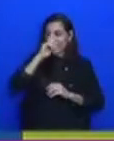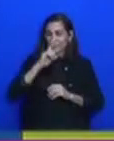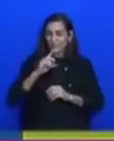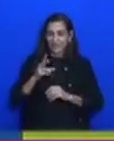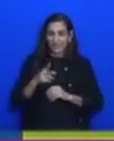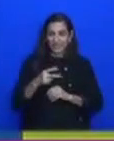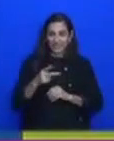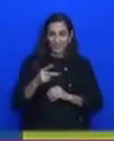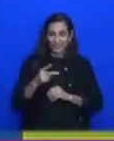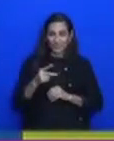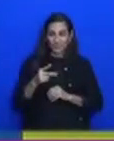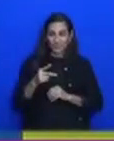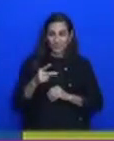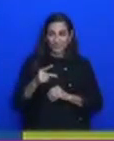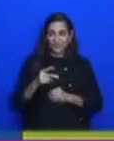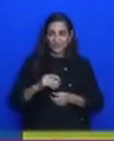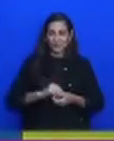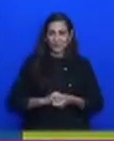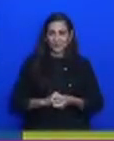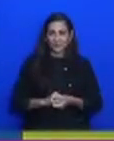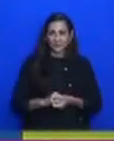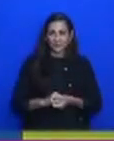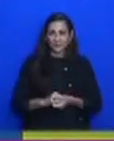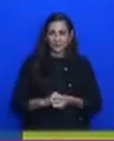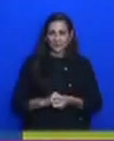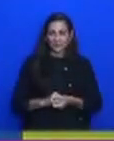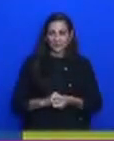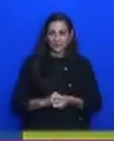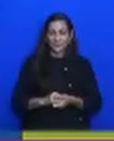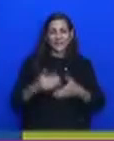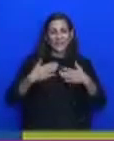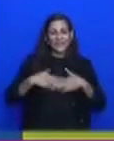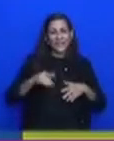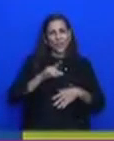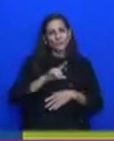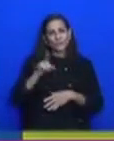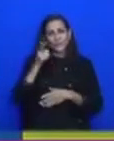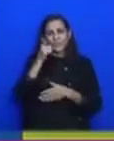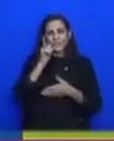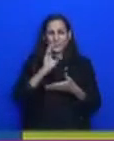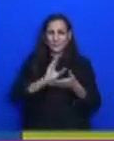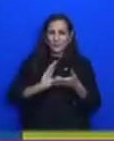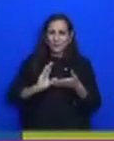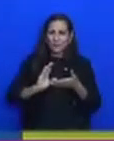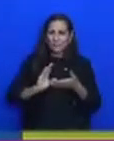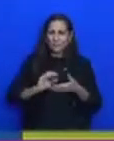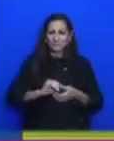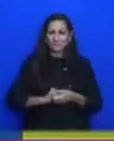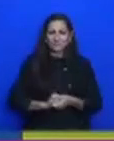número 12. Amarela, 12. Calma, você ainda tem chances.